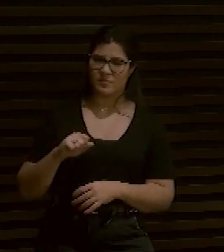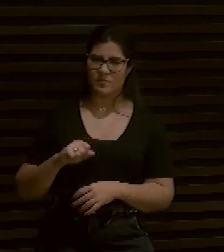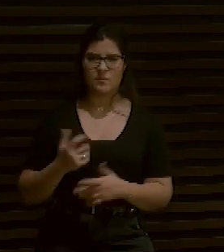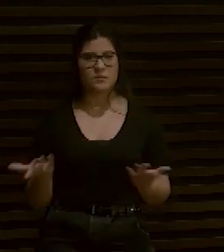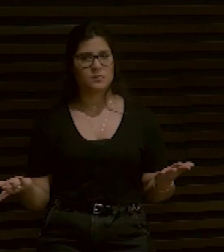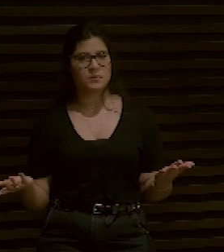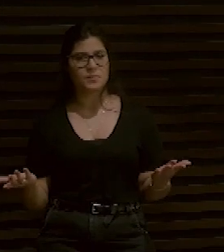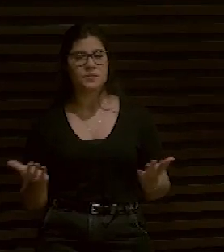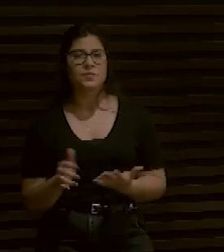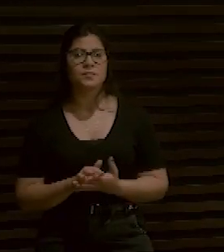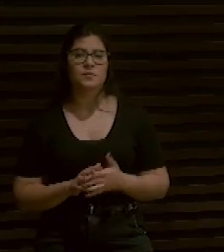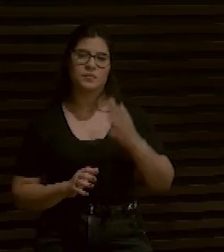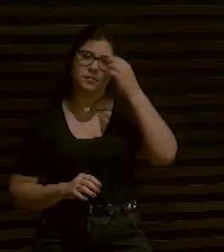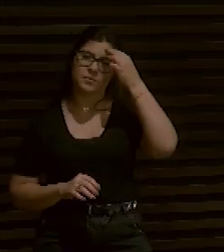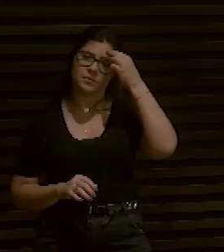Gente.